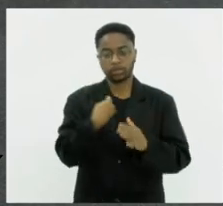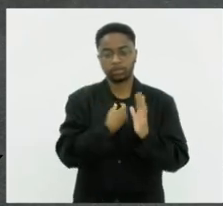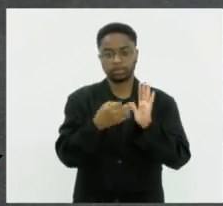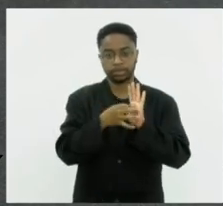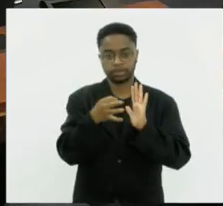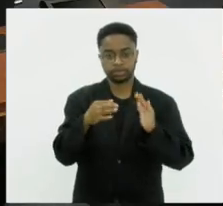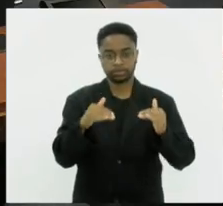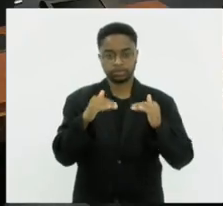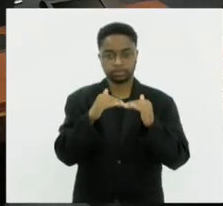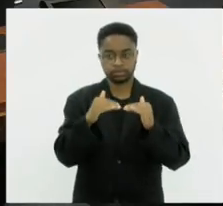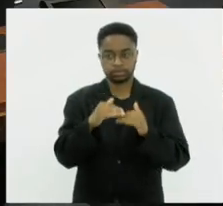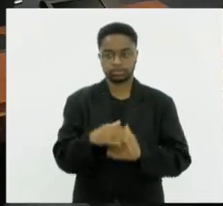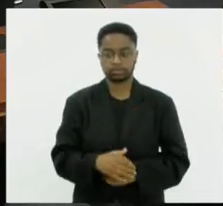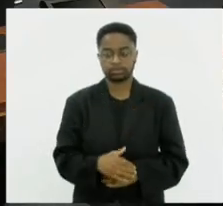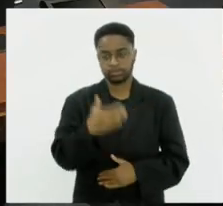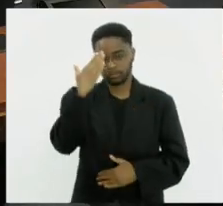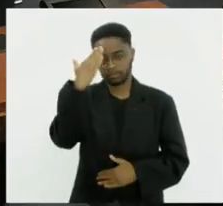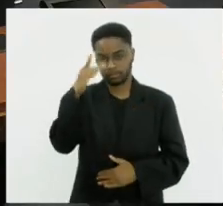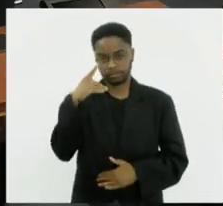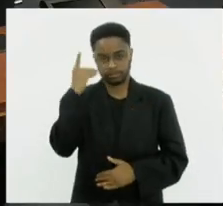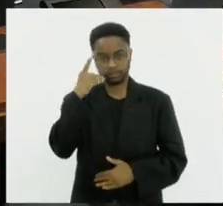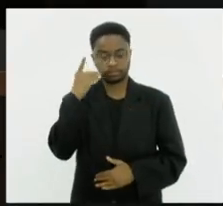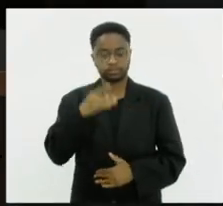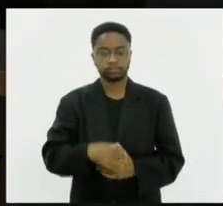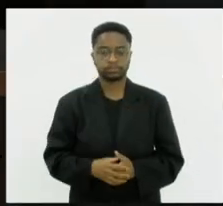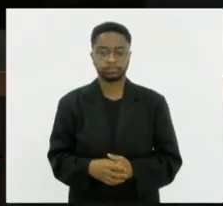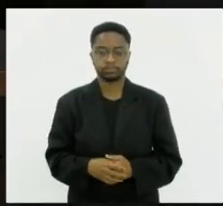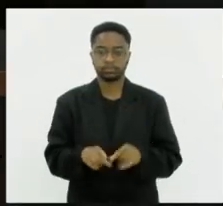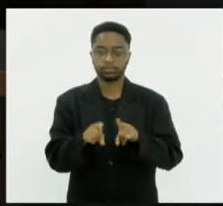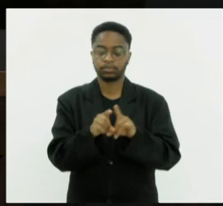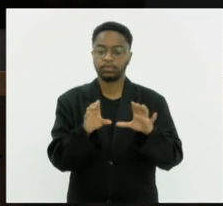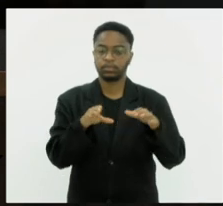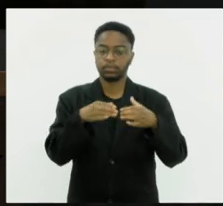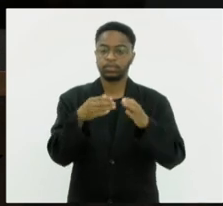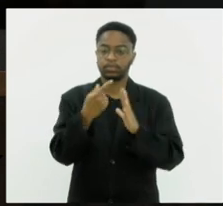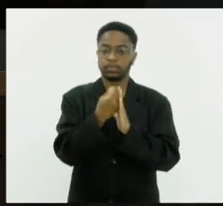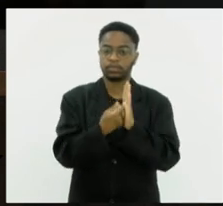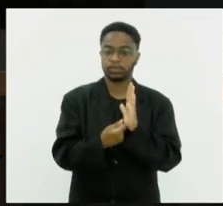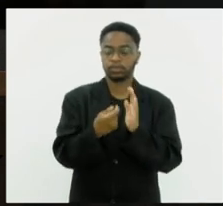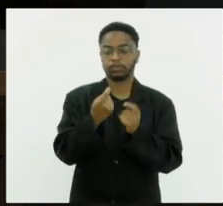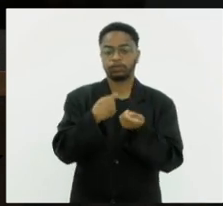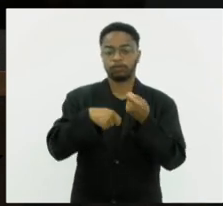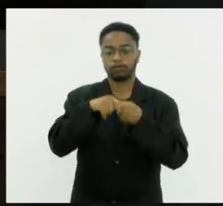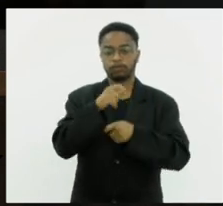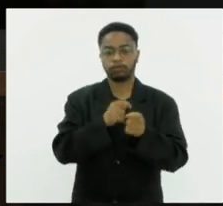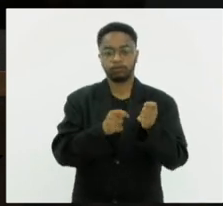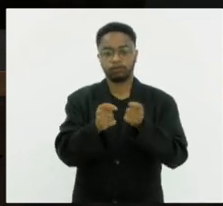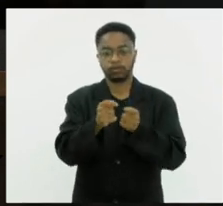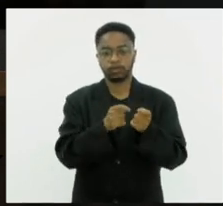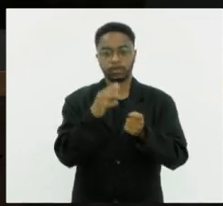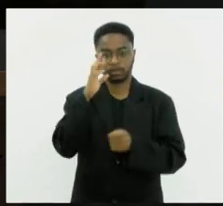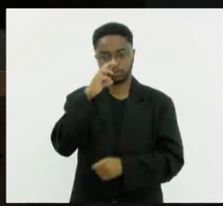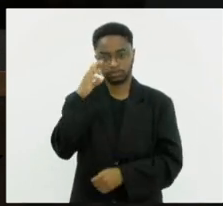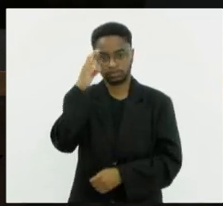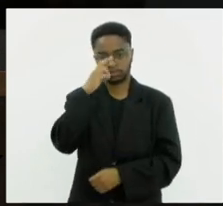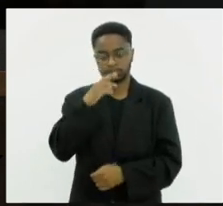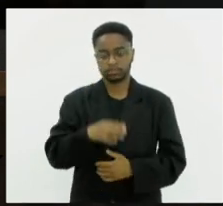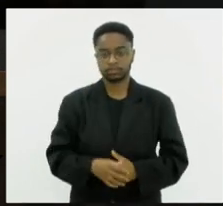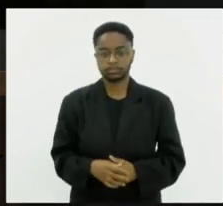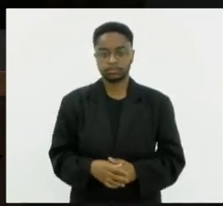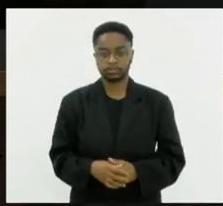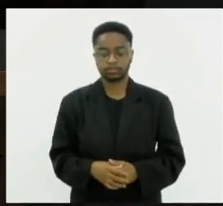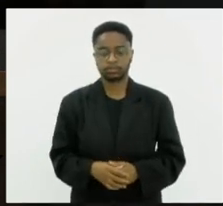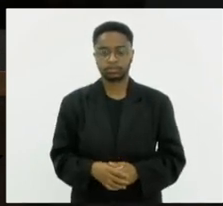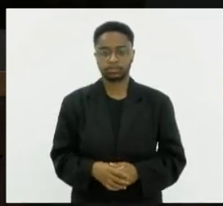favorável. Obrigada, deputada. Pela Comissão de Orçamento, Finanças, Fiscalização Financeira e